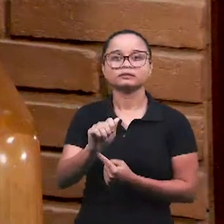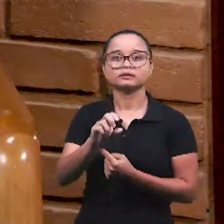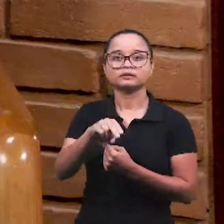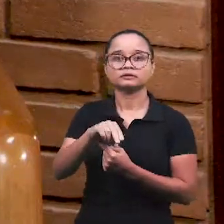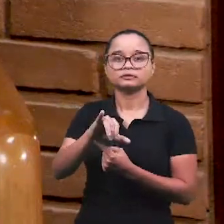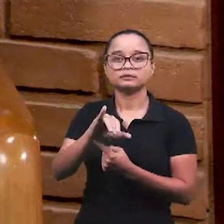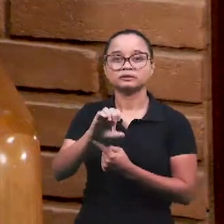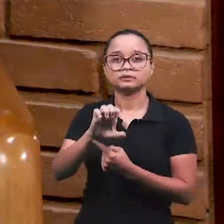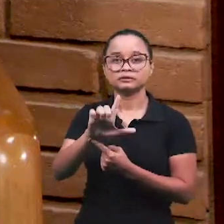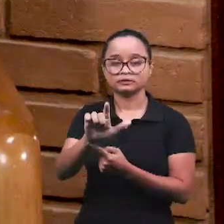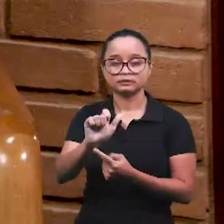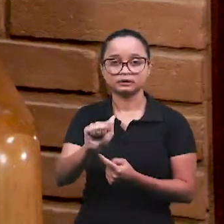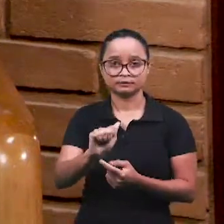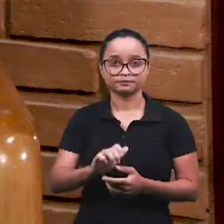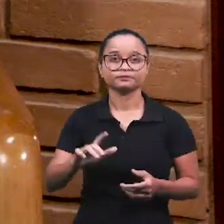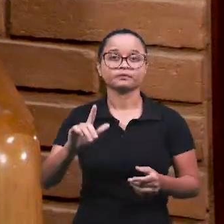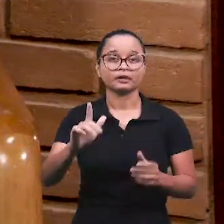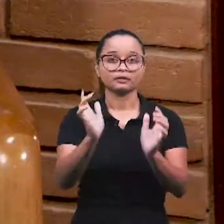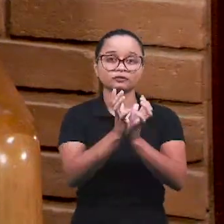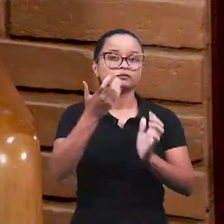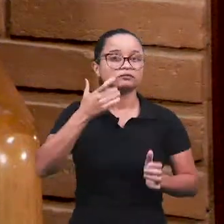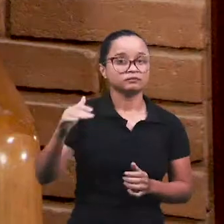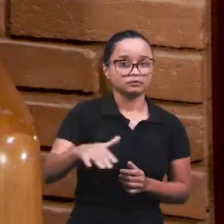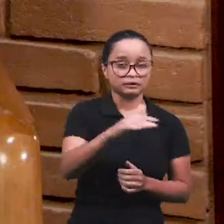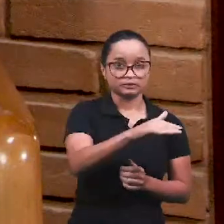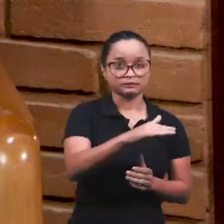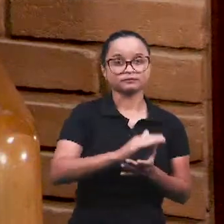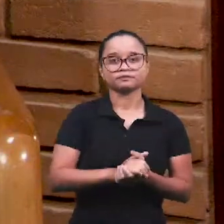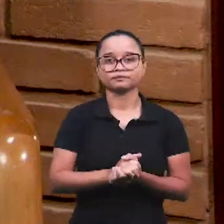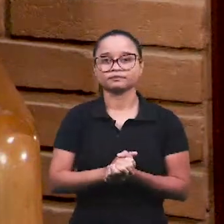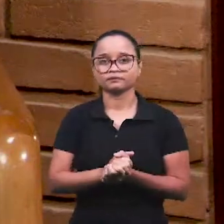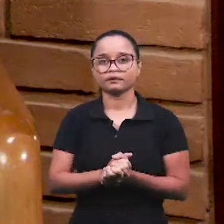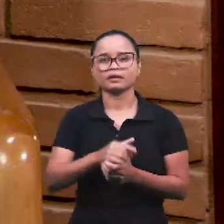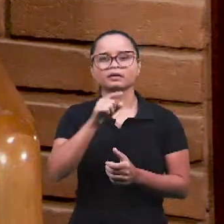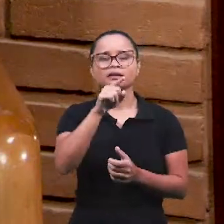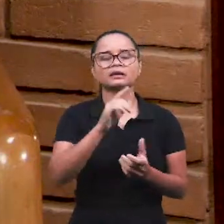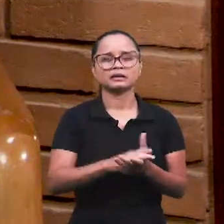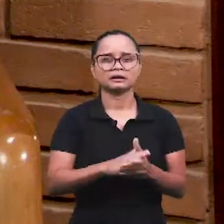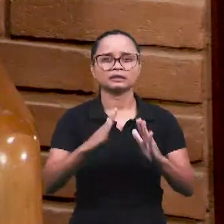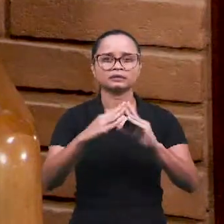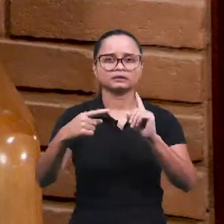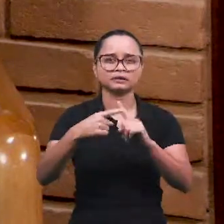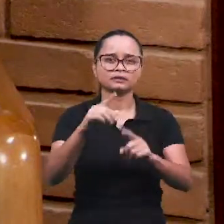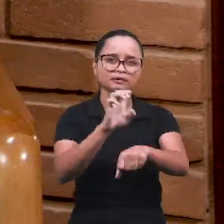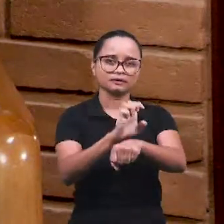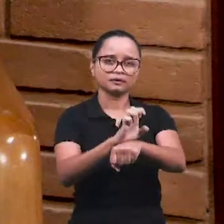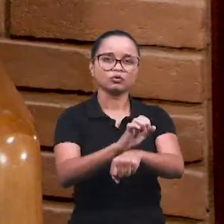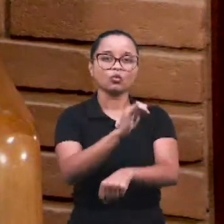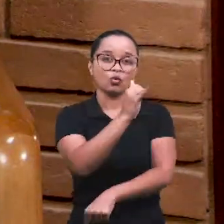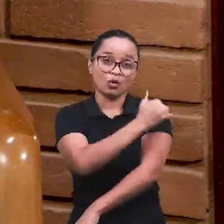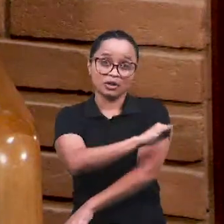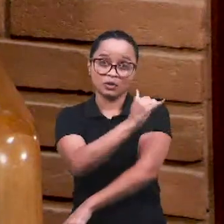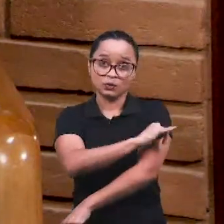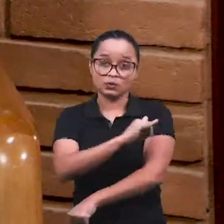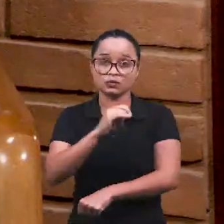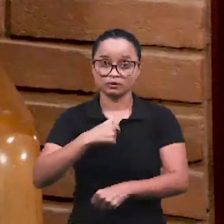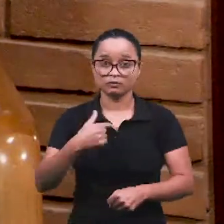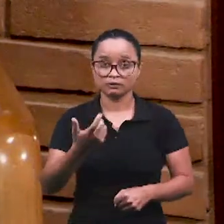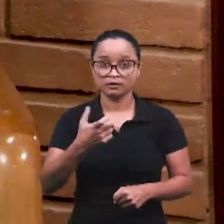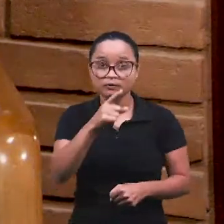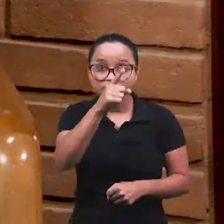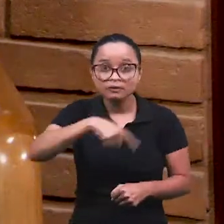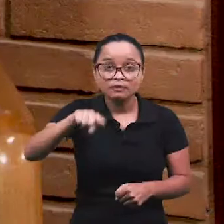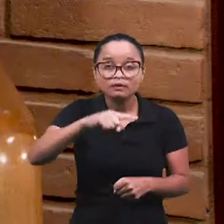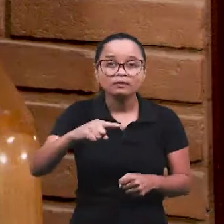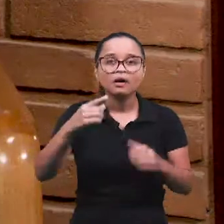A Daniela é da classe de crianças da igreja de Armação de Búzios, no estado do Rio de Janeiro. E eu quero que os irmãos prestem